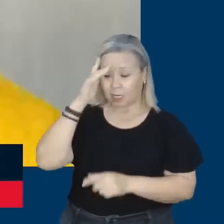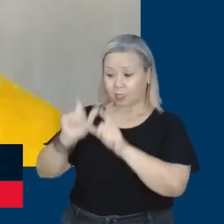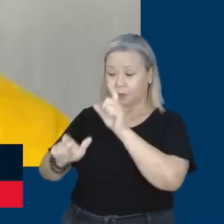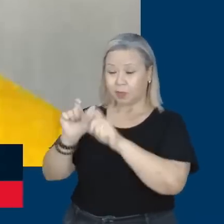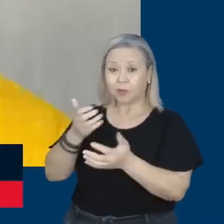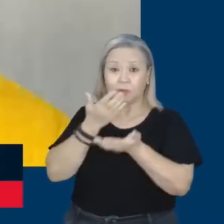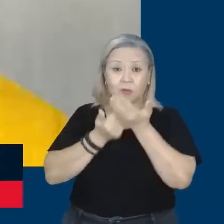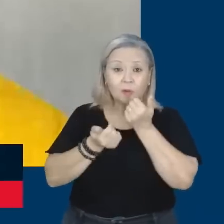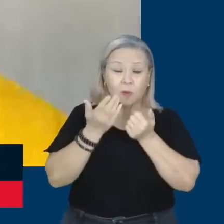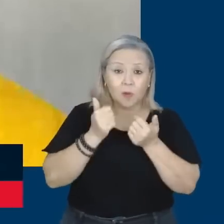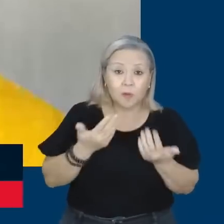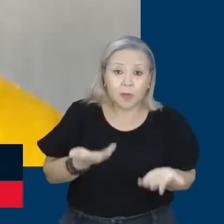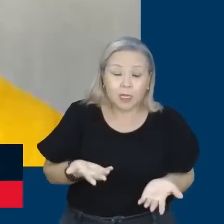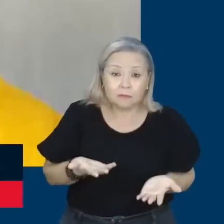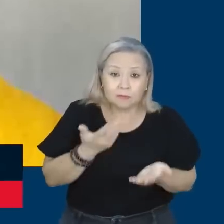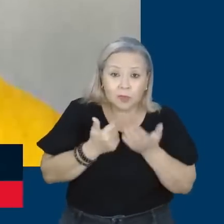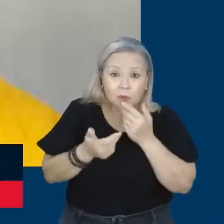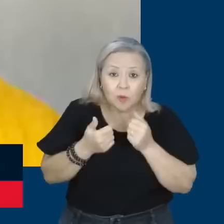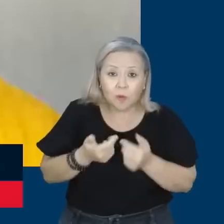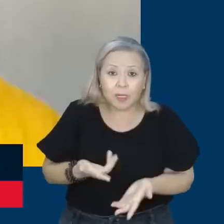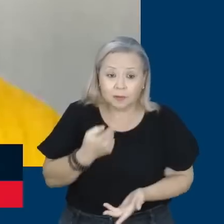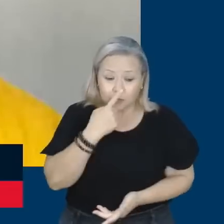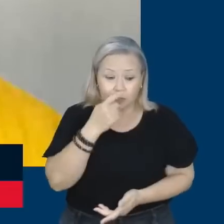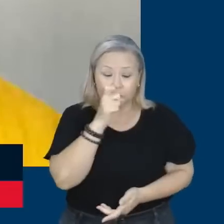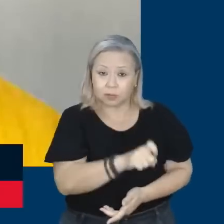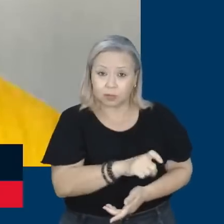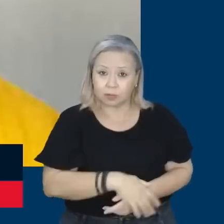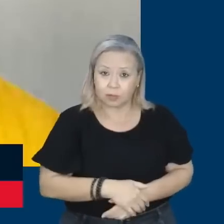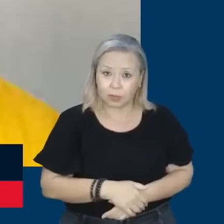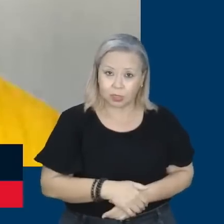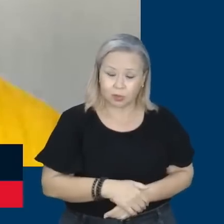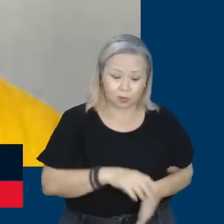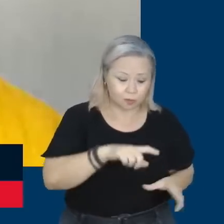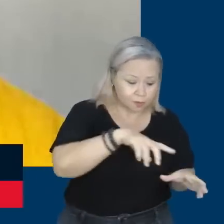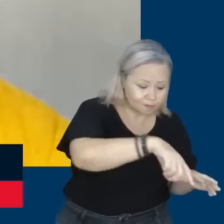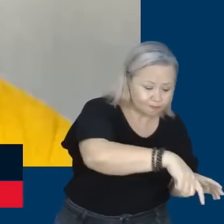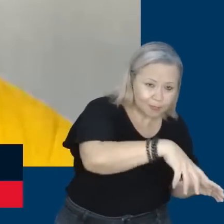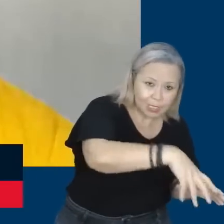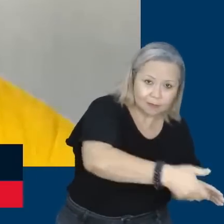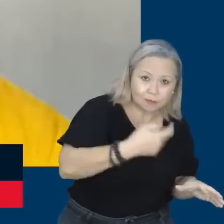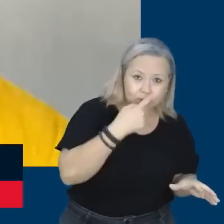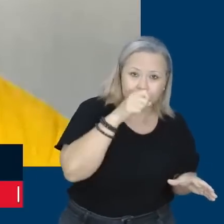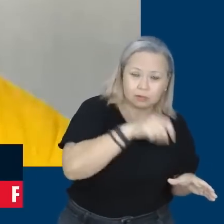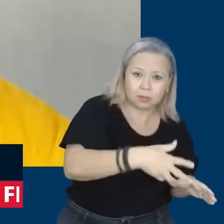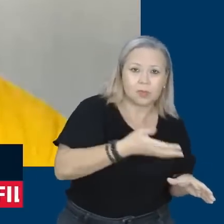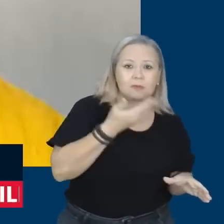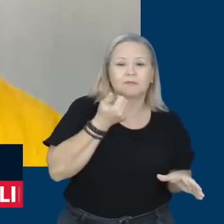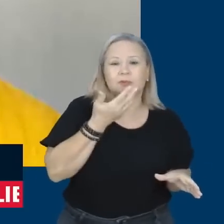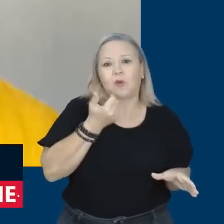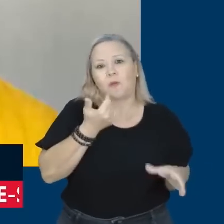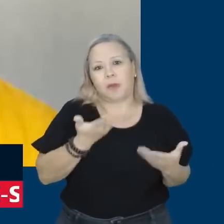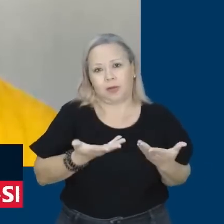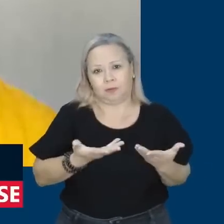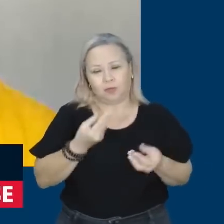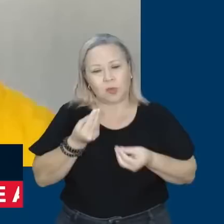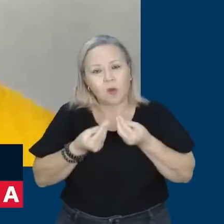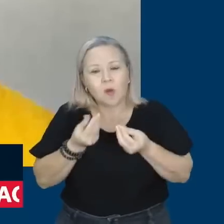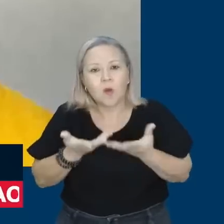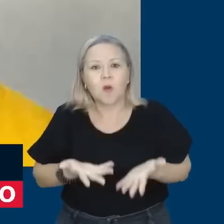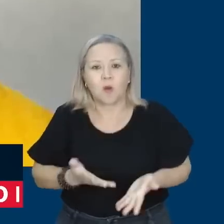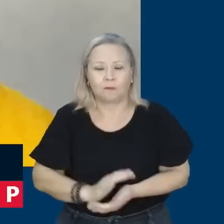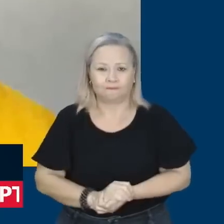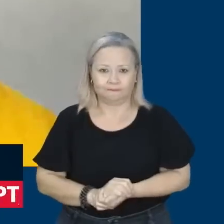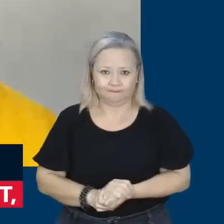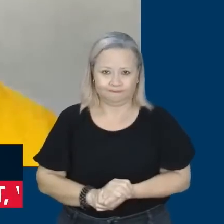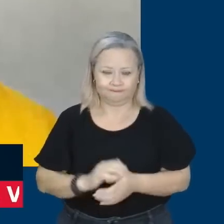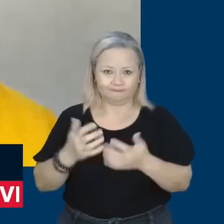comendo comida no lixo. No lixo. Se a gente for olhar, eu